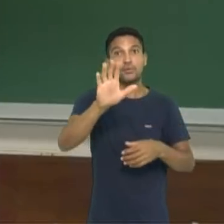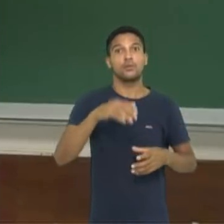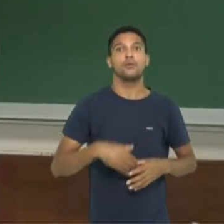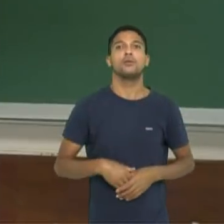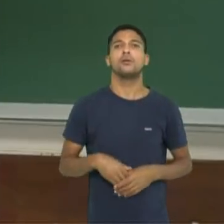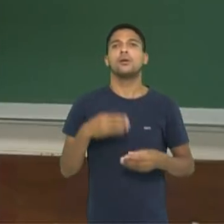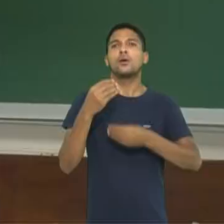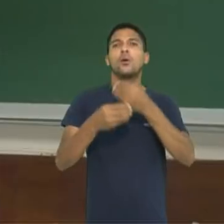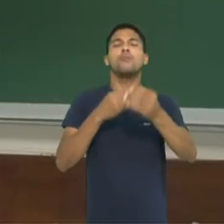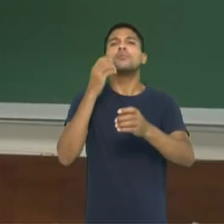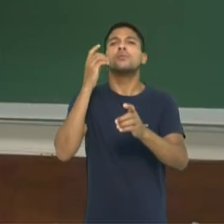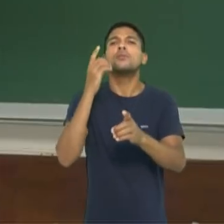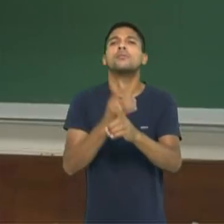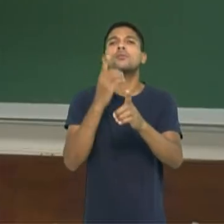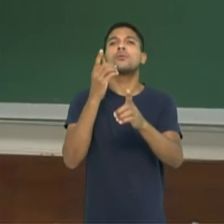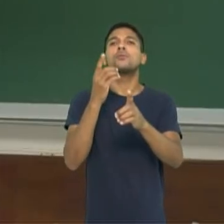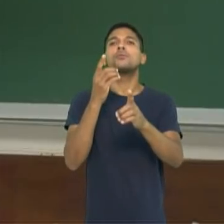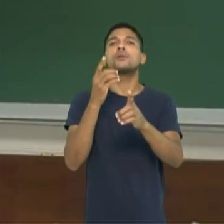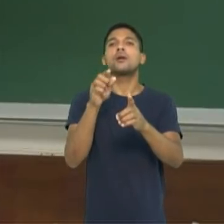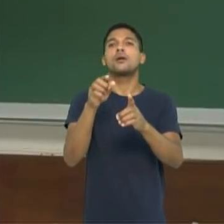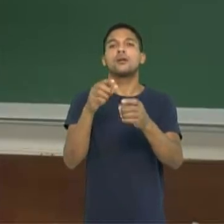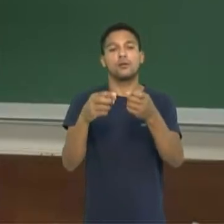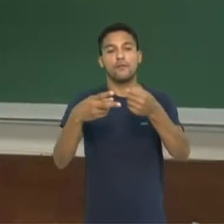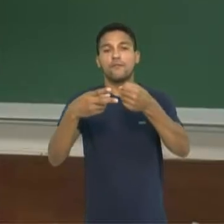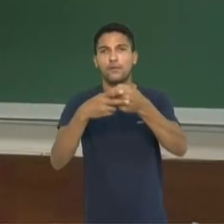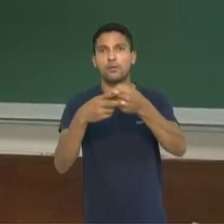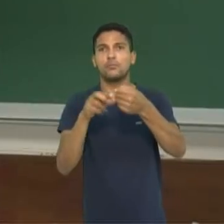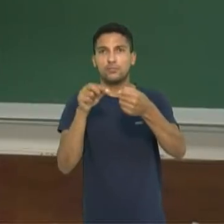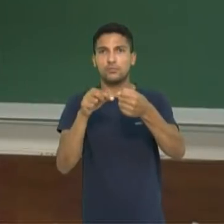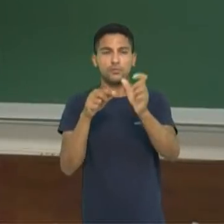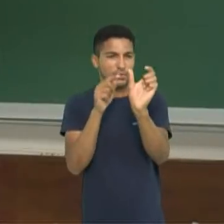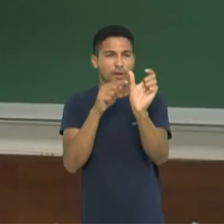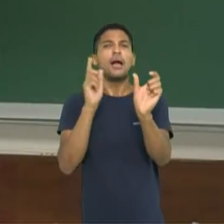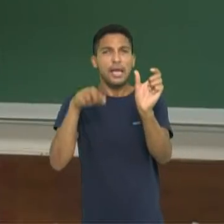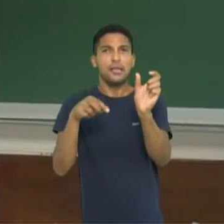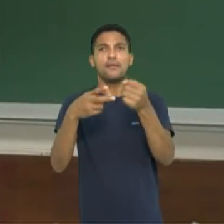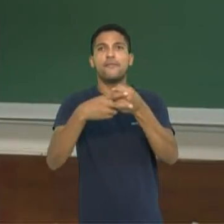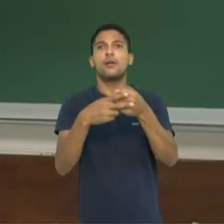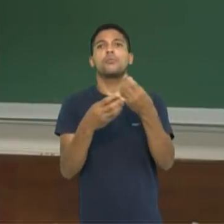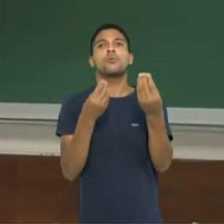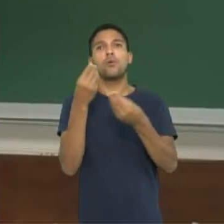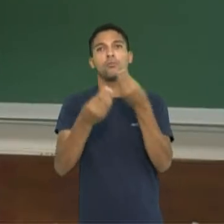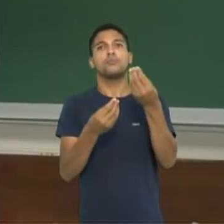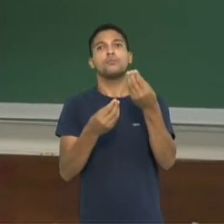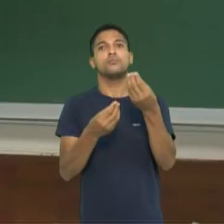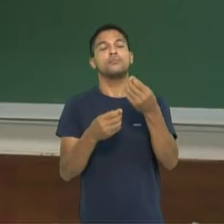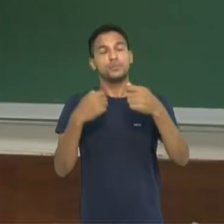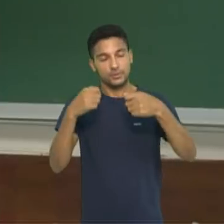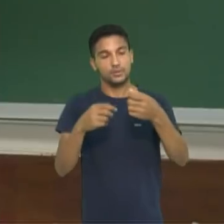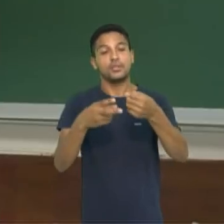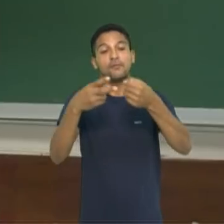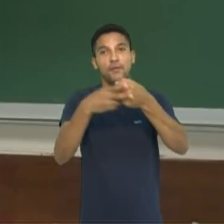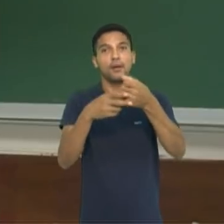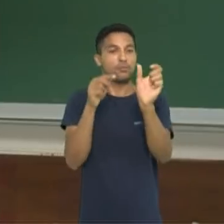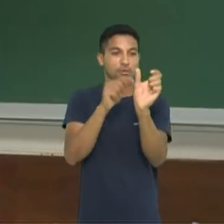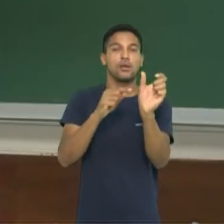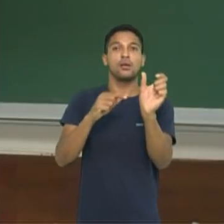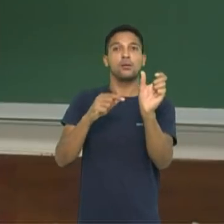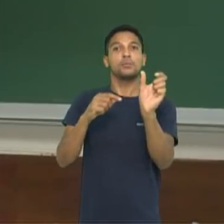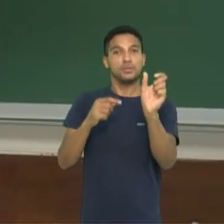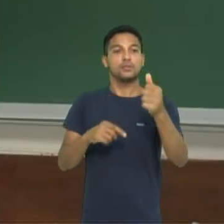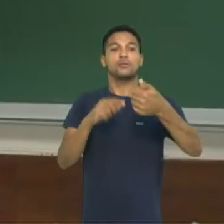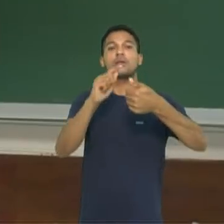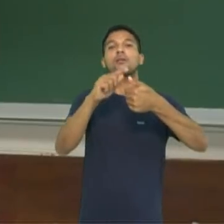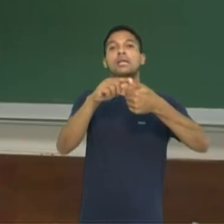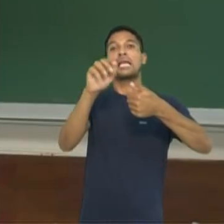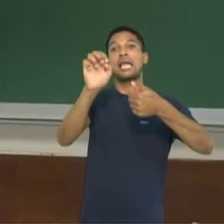verbo, eu tenho que conseguir conjugar, né? Então, eu tenho que colocar lá eu, tu, ele, nós, vós, eles, os pronomes pessoais do caso reto, e tem